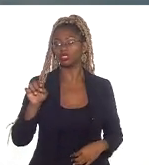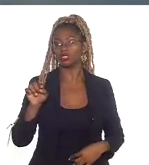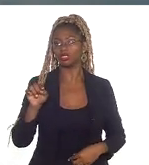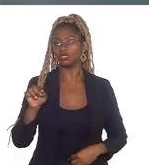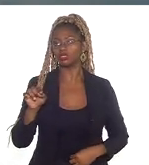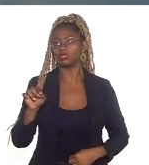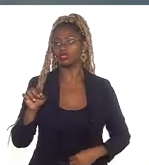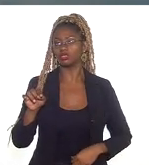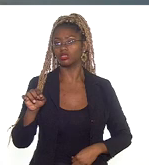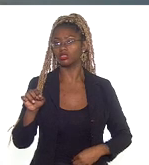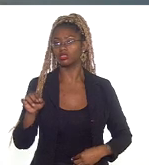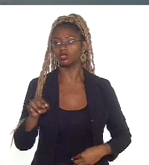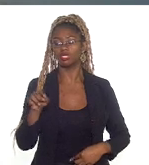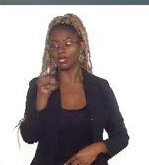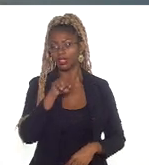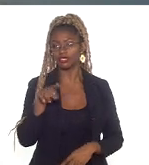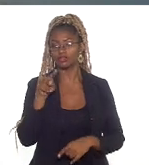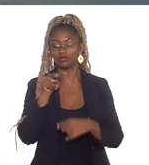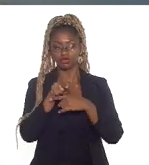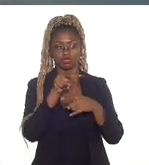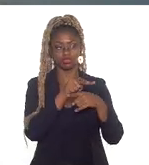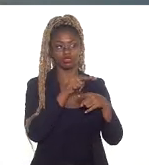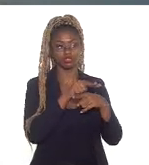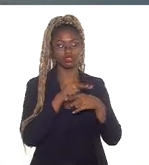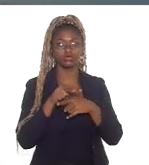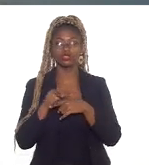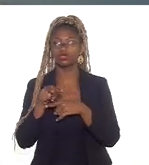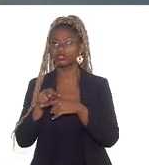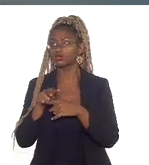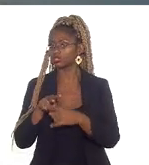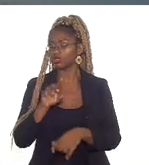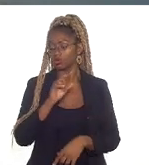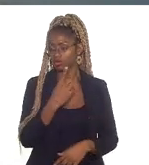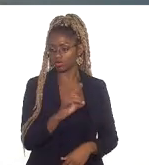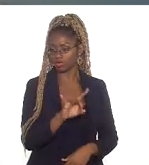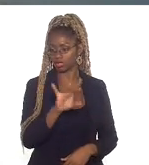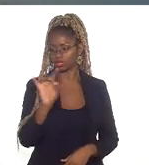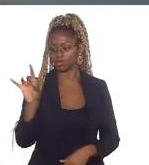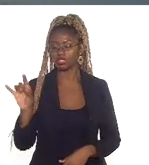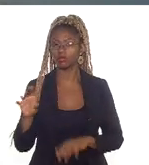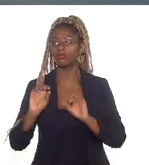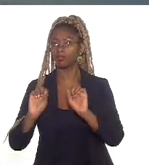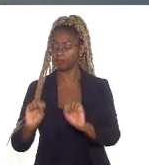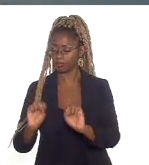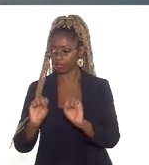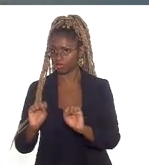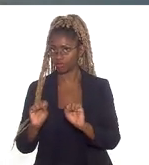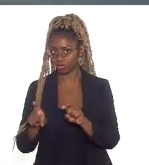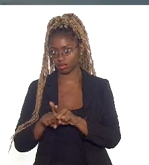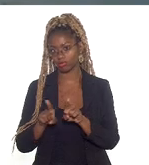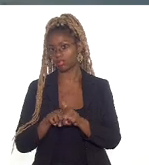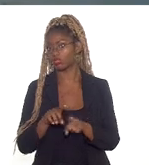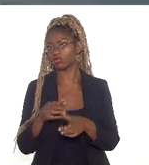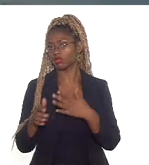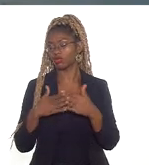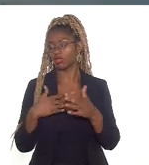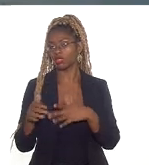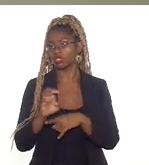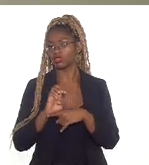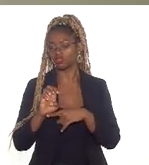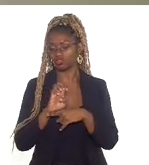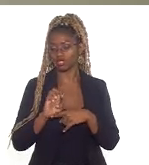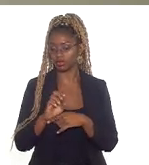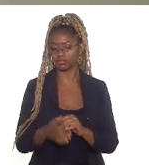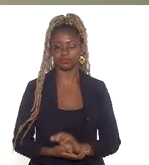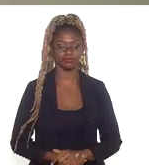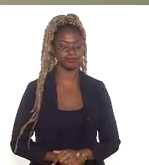é, fiscalizados um a um, mas pode ser investido em qualquer estado. Eu já entendi